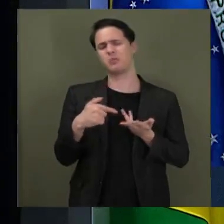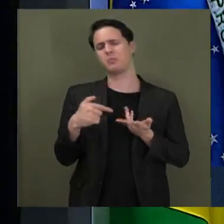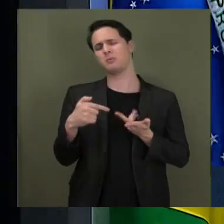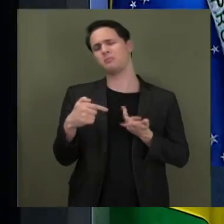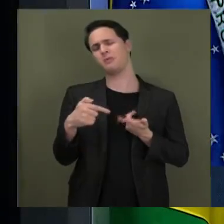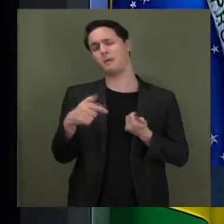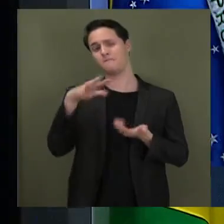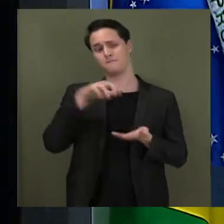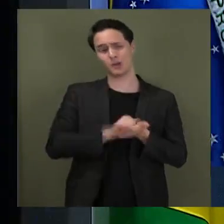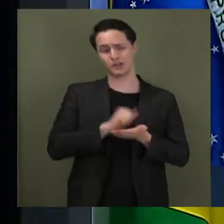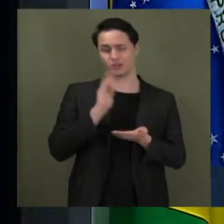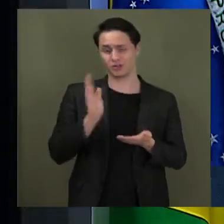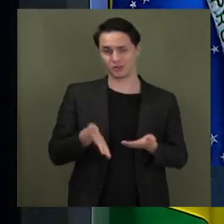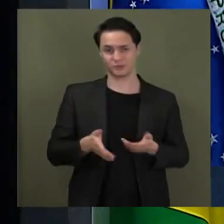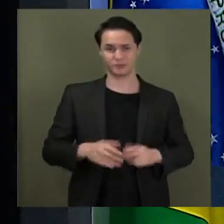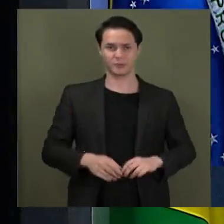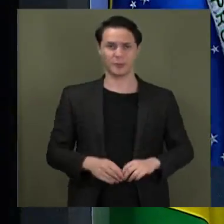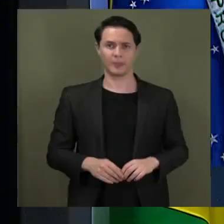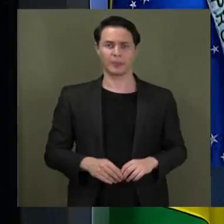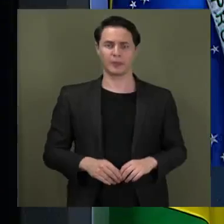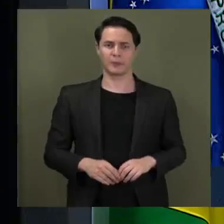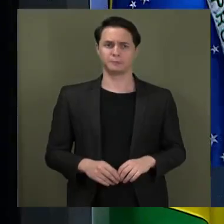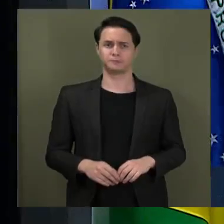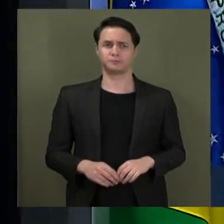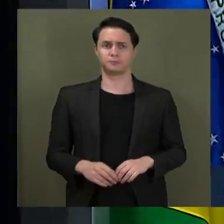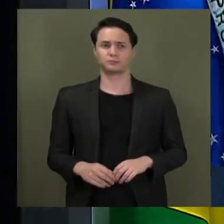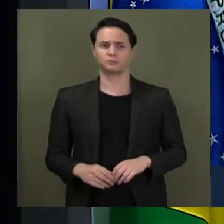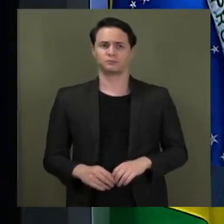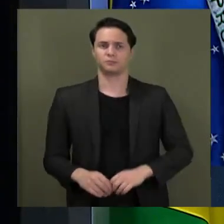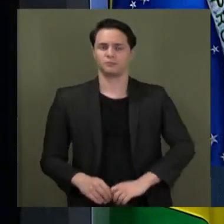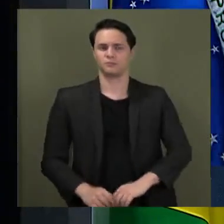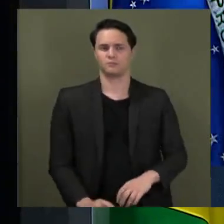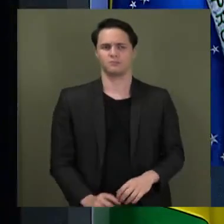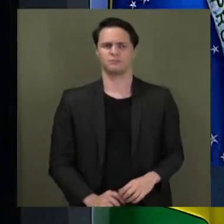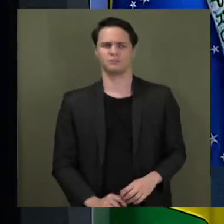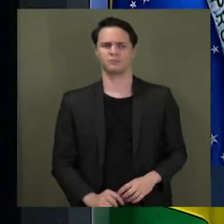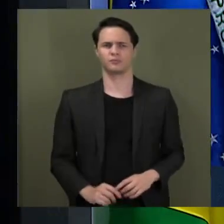Um deles com milhões de assinaturas.